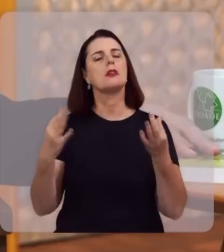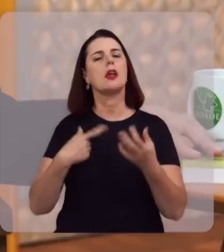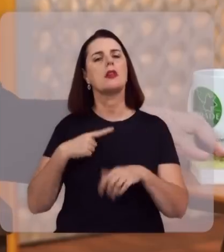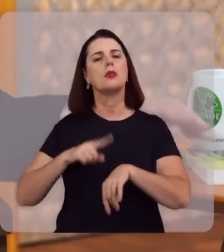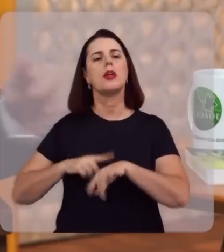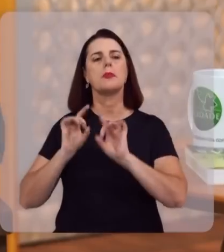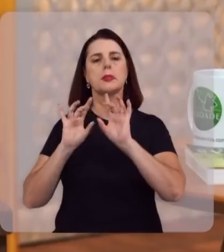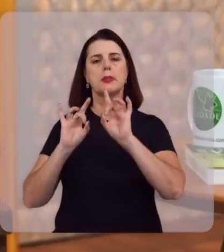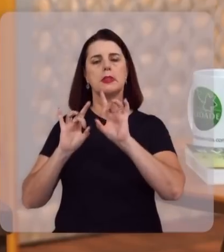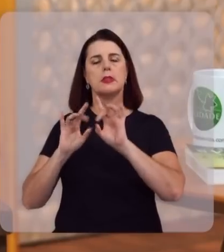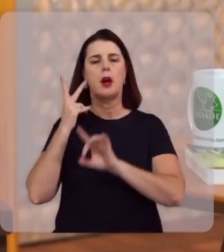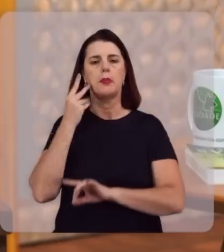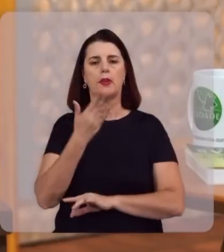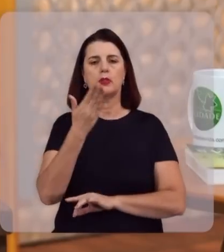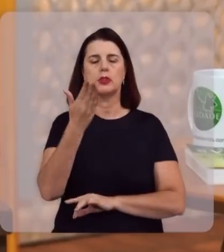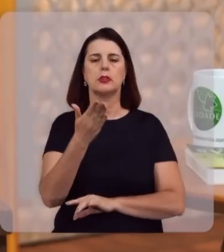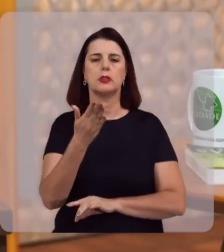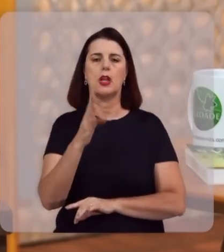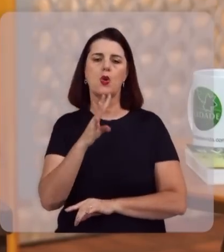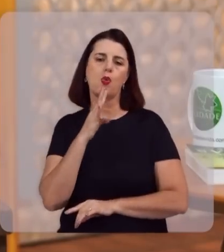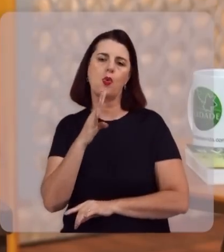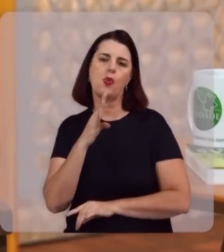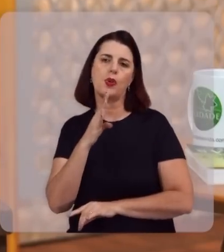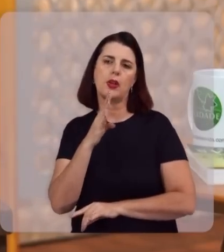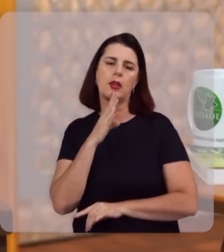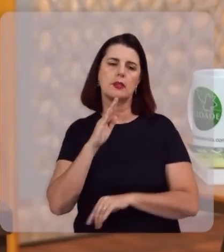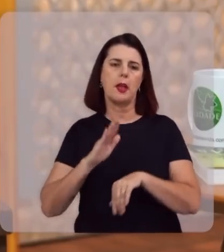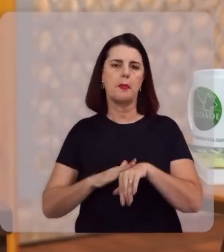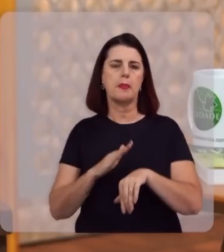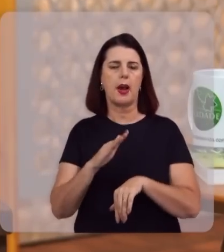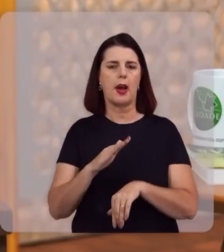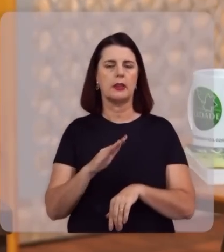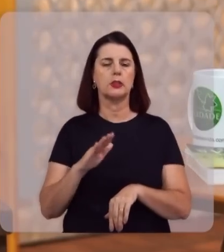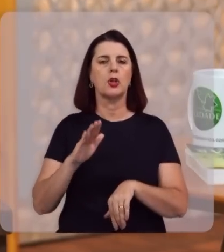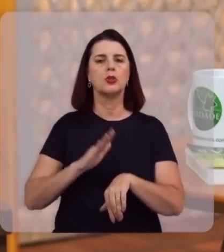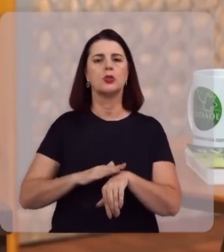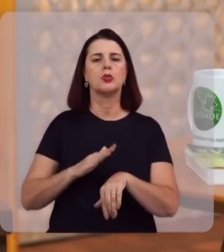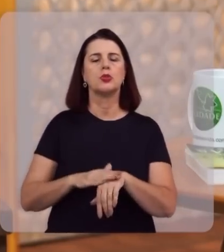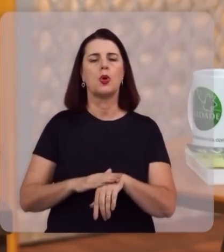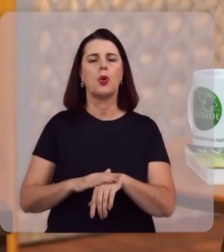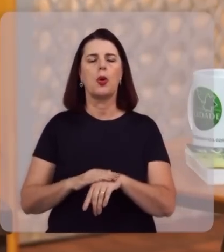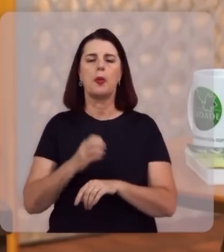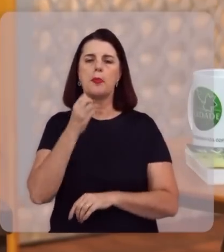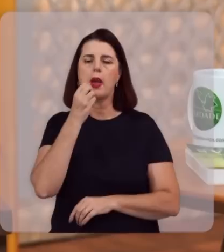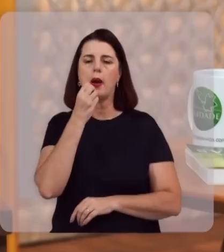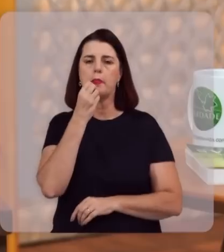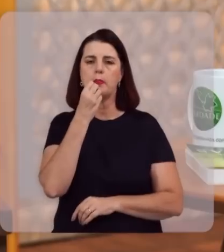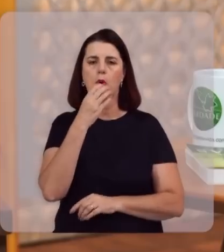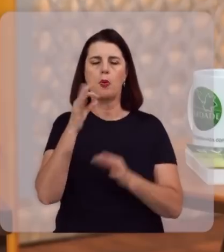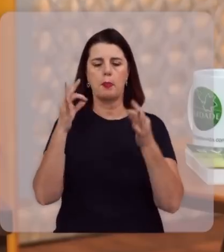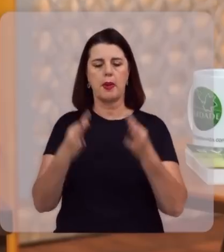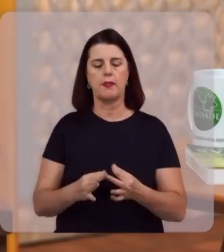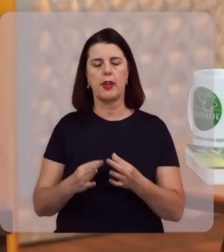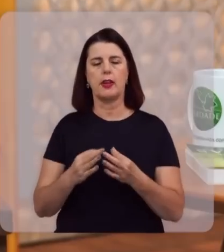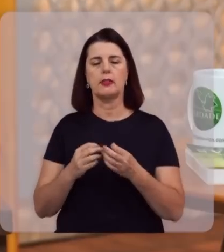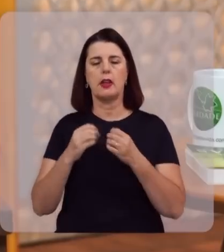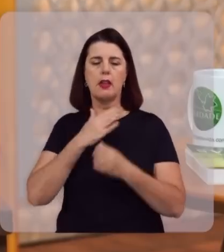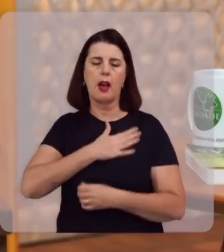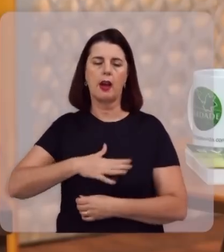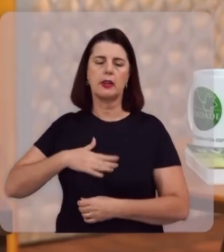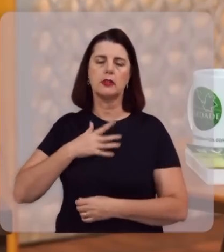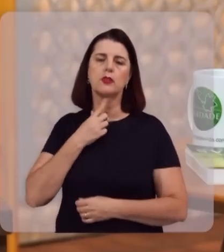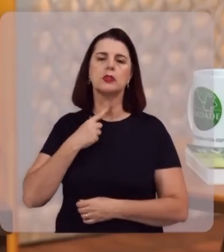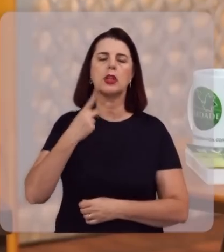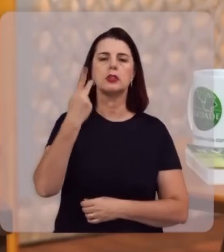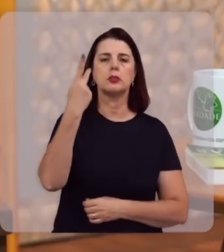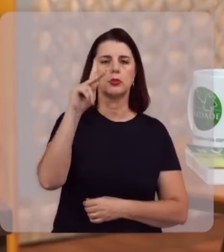certeza será um tempo especial para você conhecer um pouco mais a respeito da boa, perfeita e agradável vontade